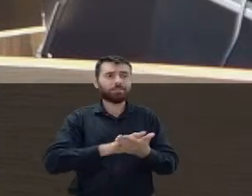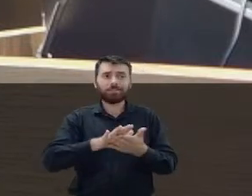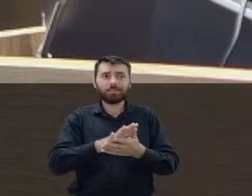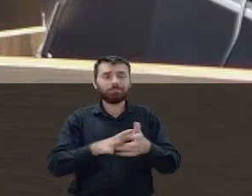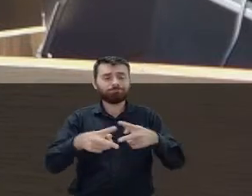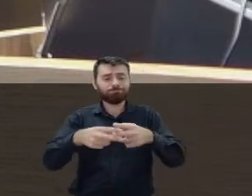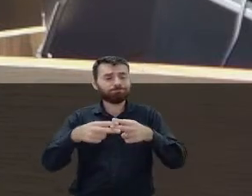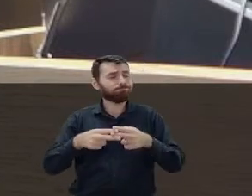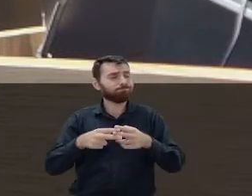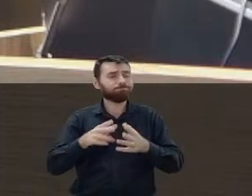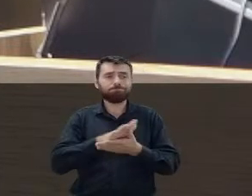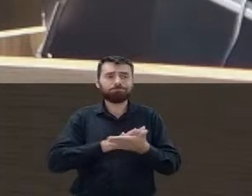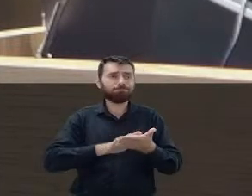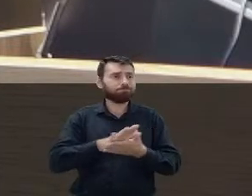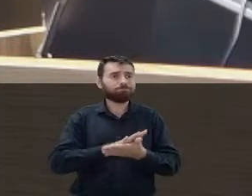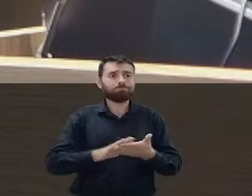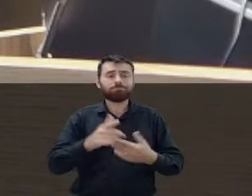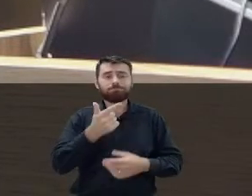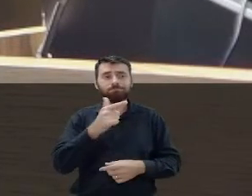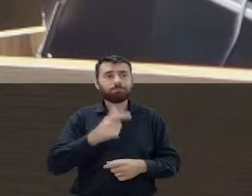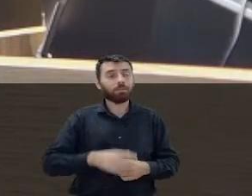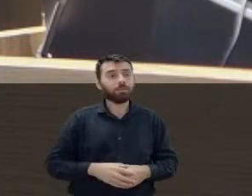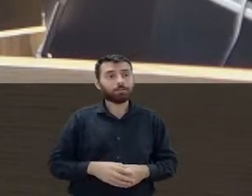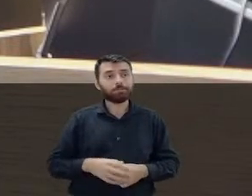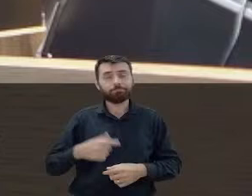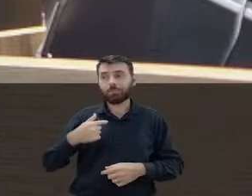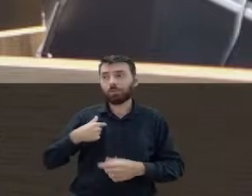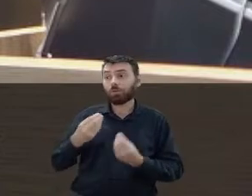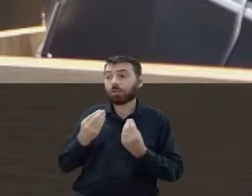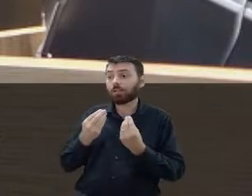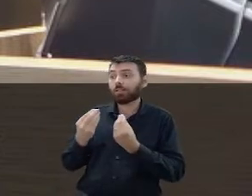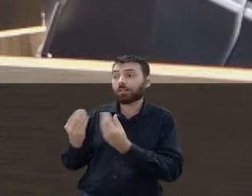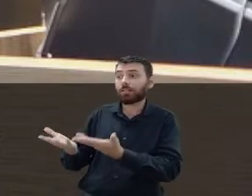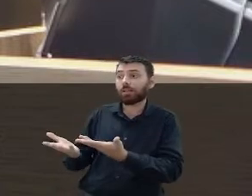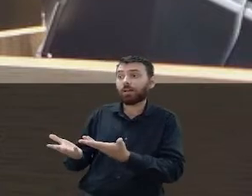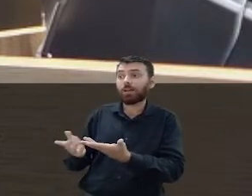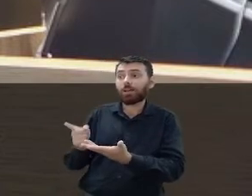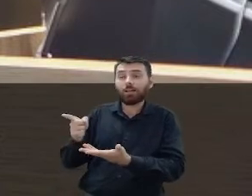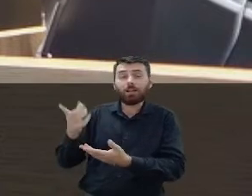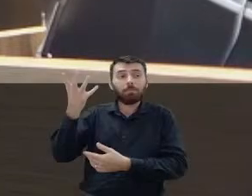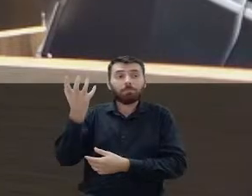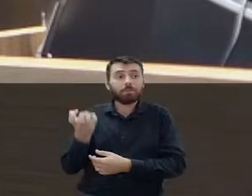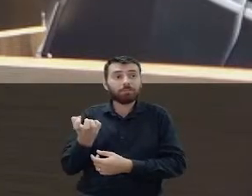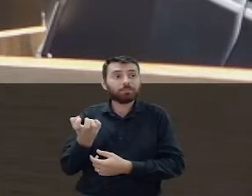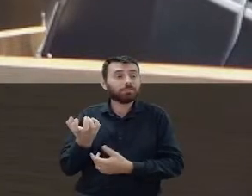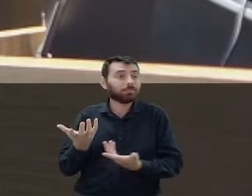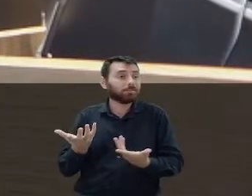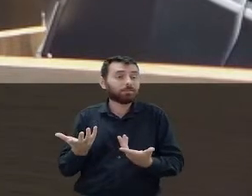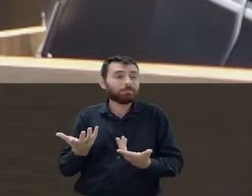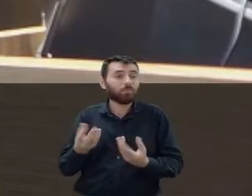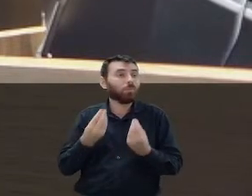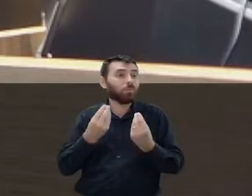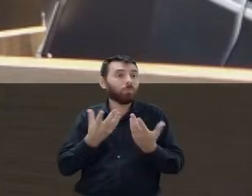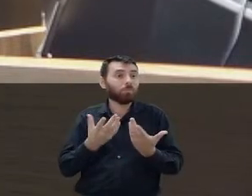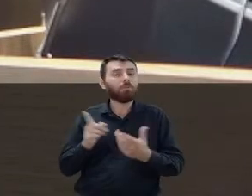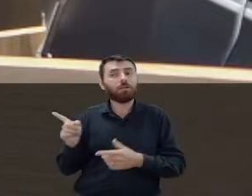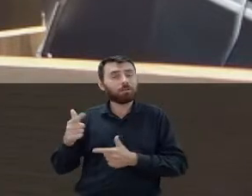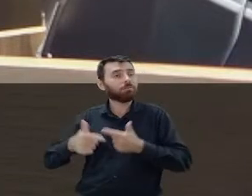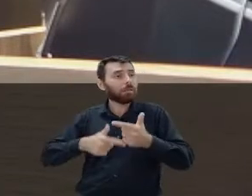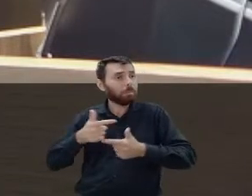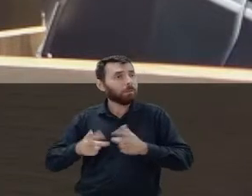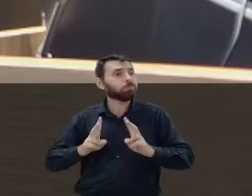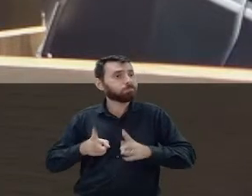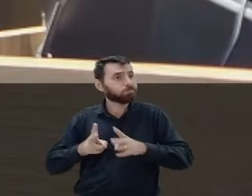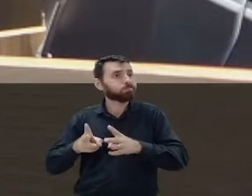não houve afastamento dela, como é que eu vou conceder até a convalescência? Ela está trabalhando, trabalhou do primeiro ao último